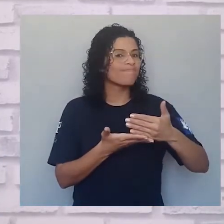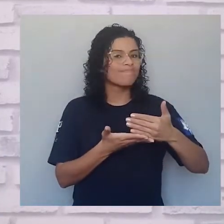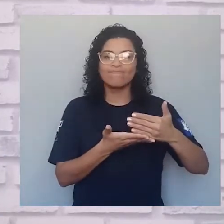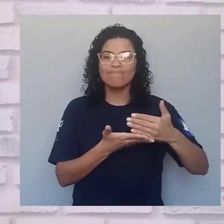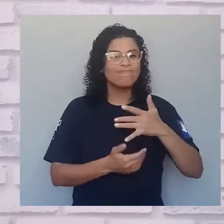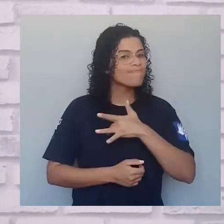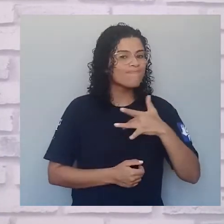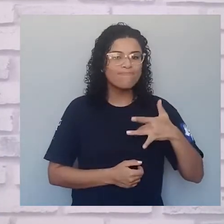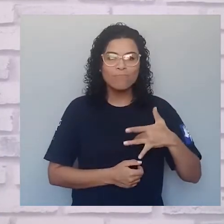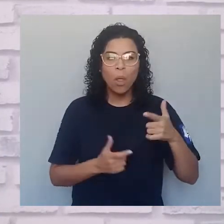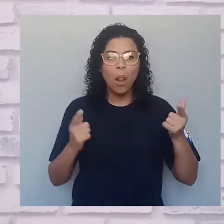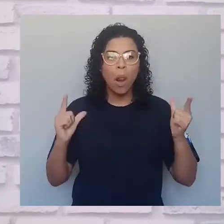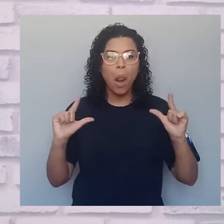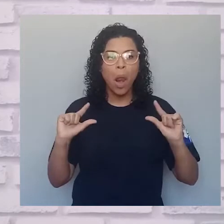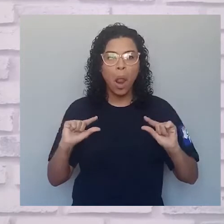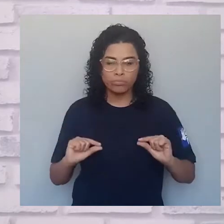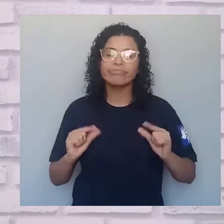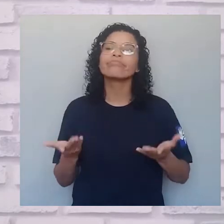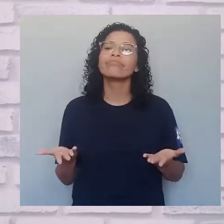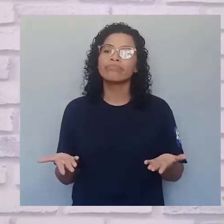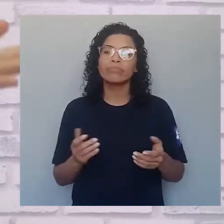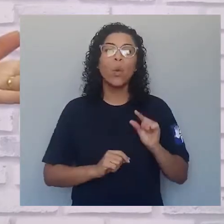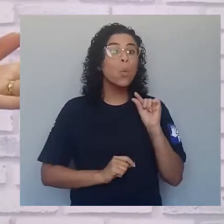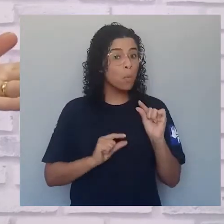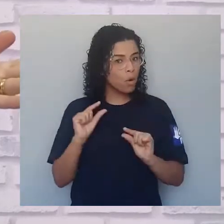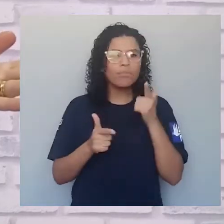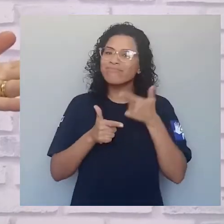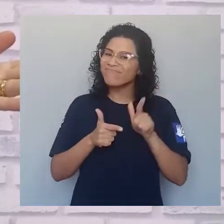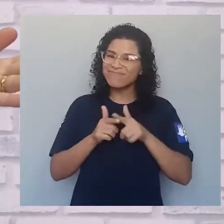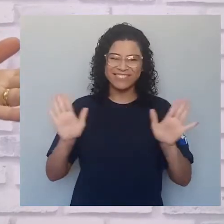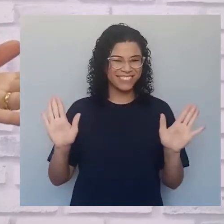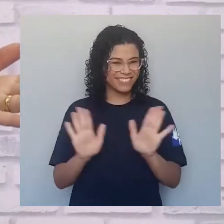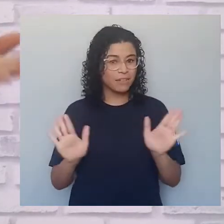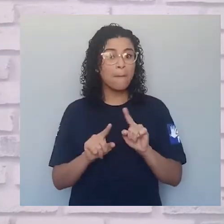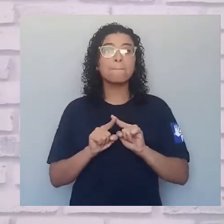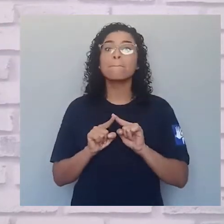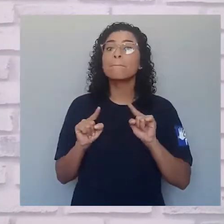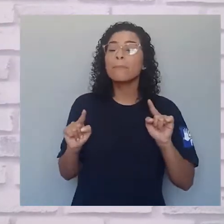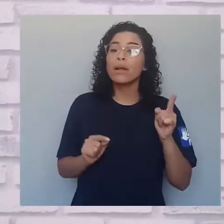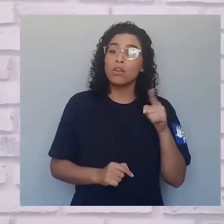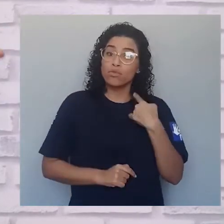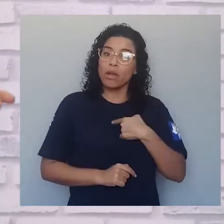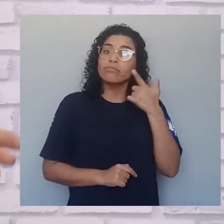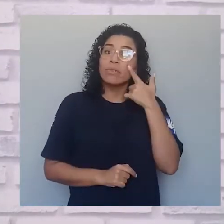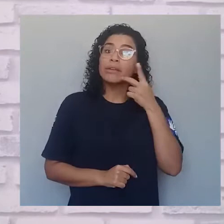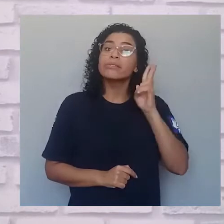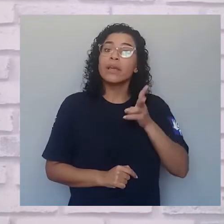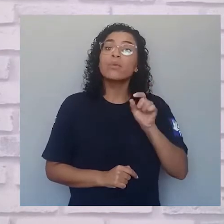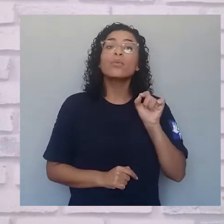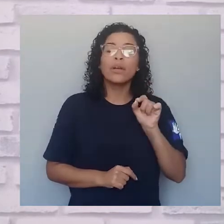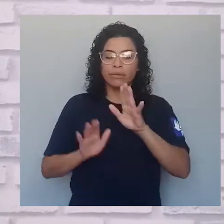não faz bem para nossa saúde? Um pouquinho não tem problema, mas o que nós vemos por aí